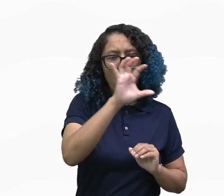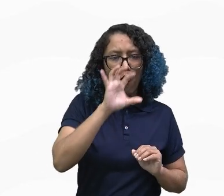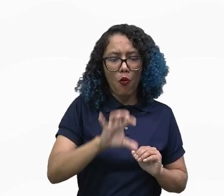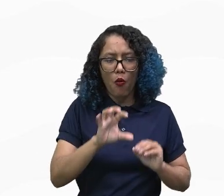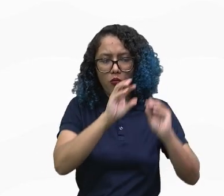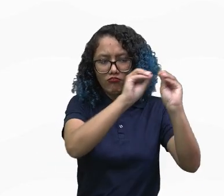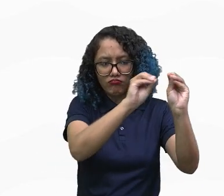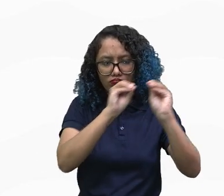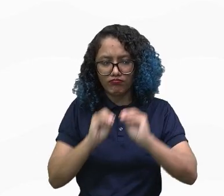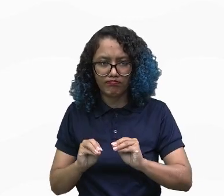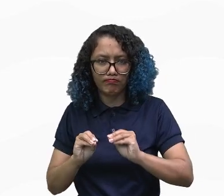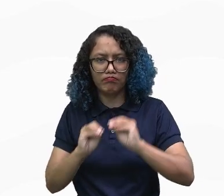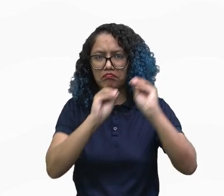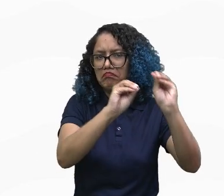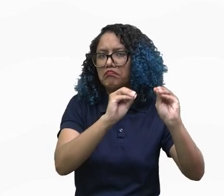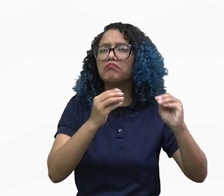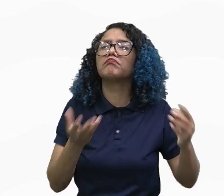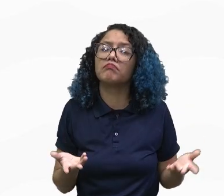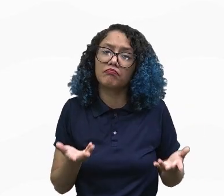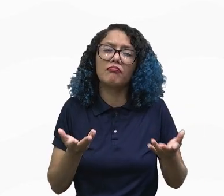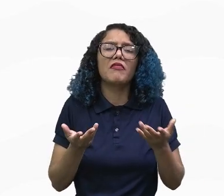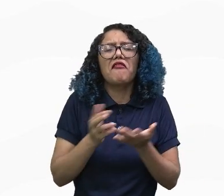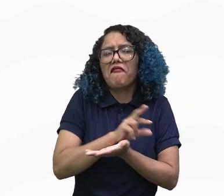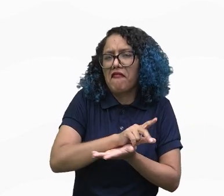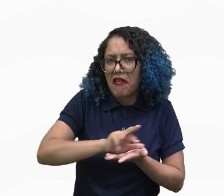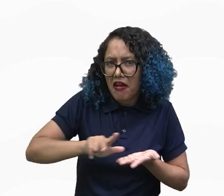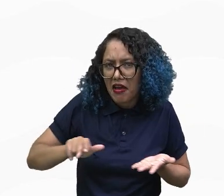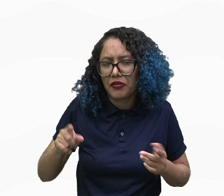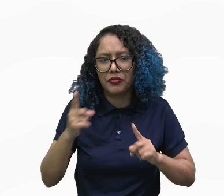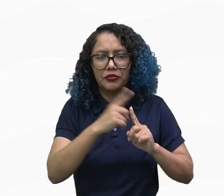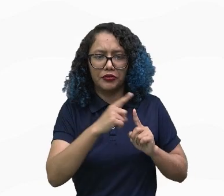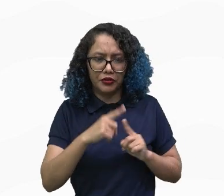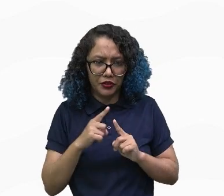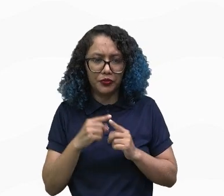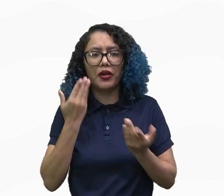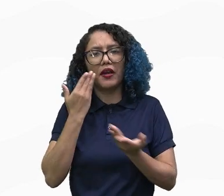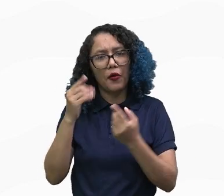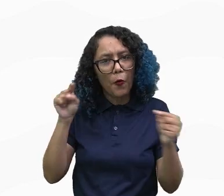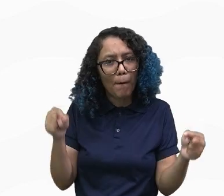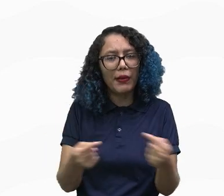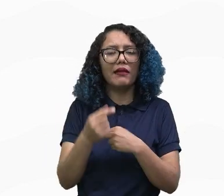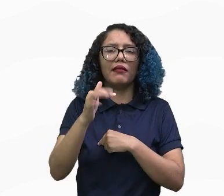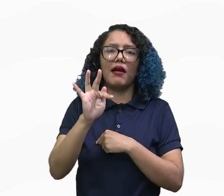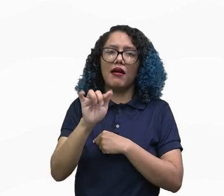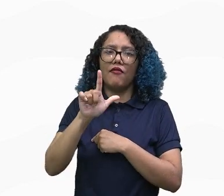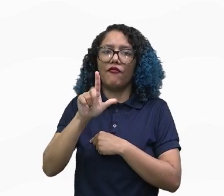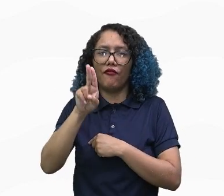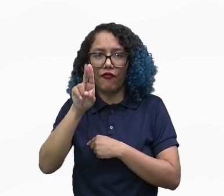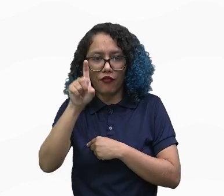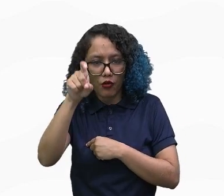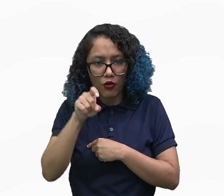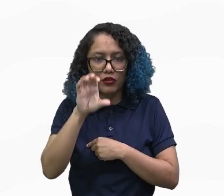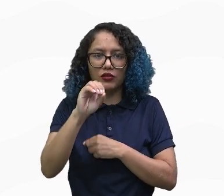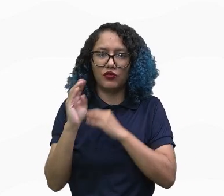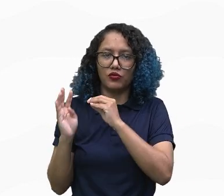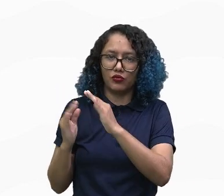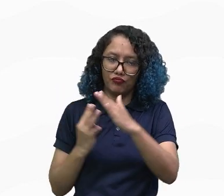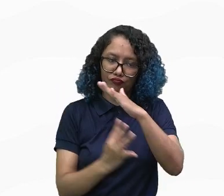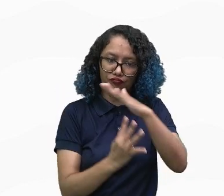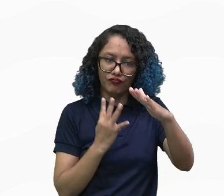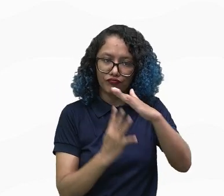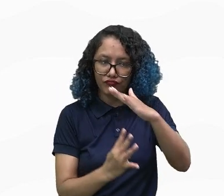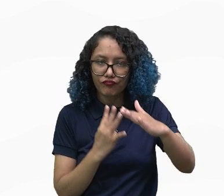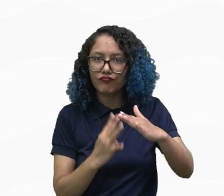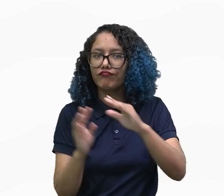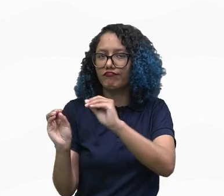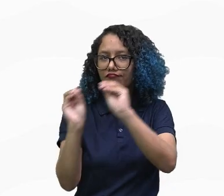outra. Então, os fluxos migratórios estarão relacionados a esses movimentos de pessoas de um lugar para outro, né?